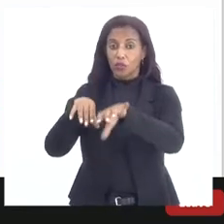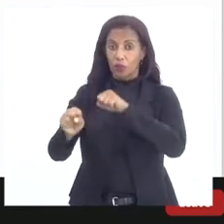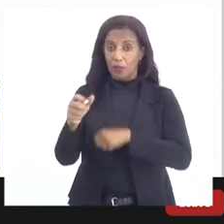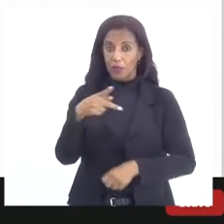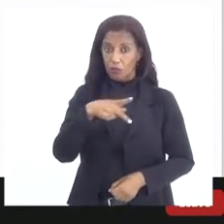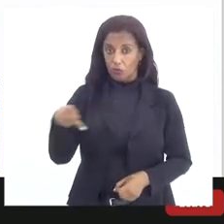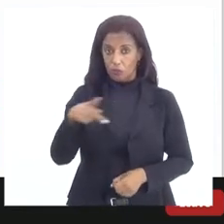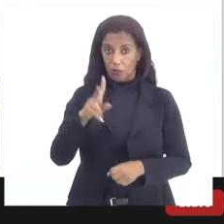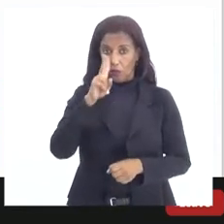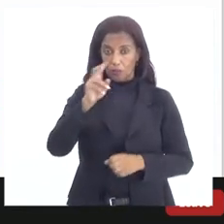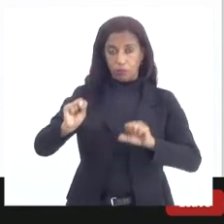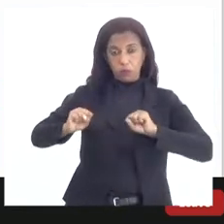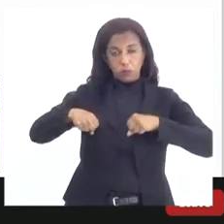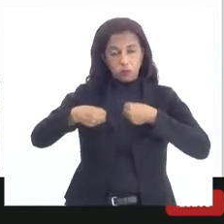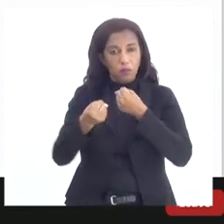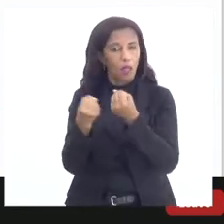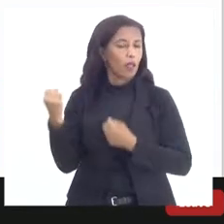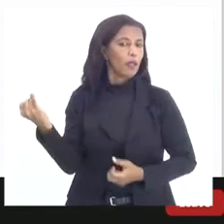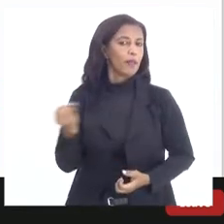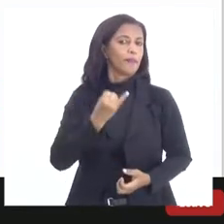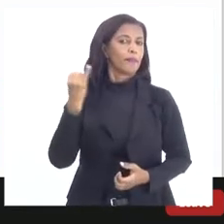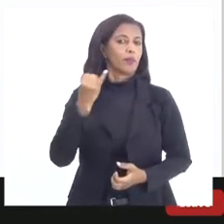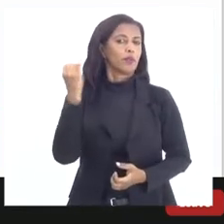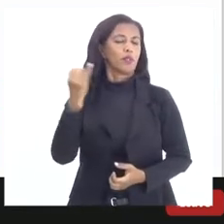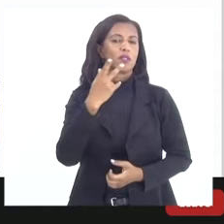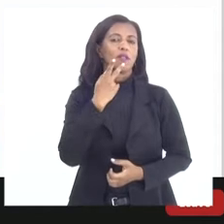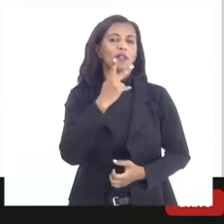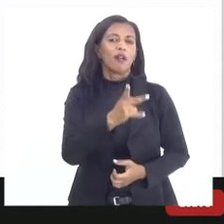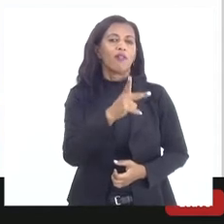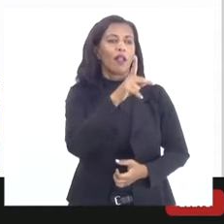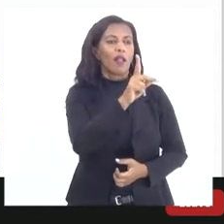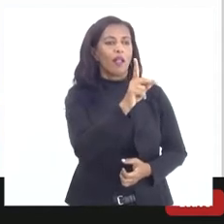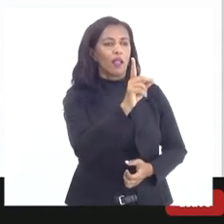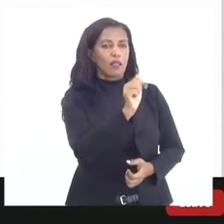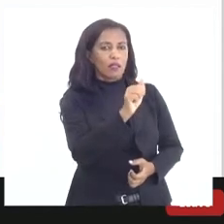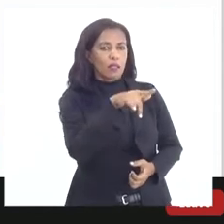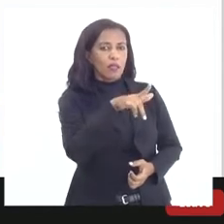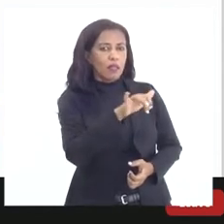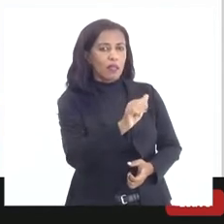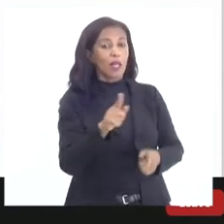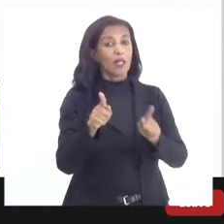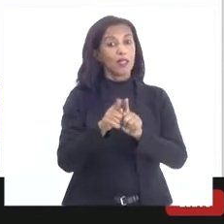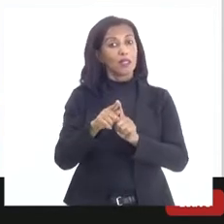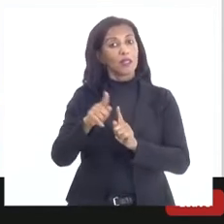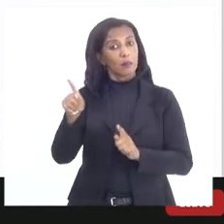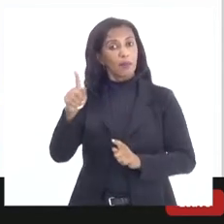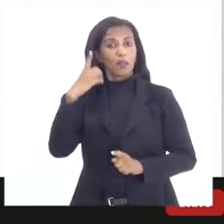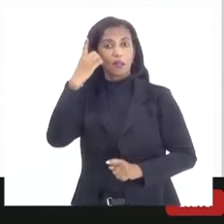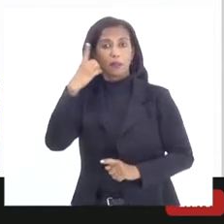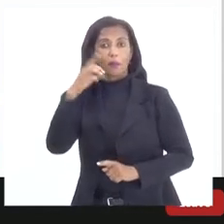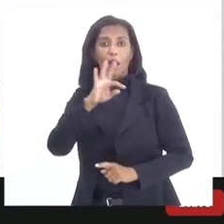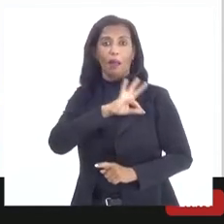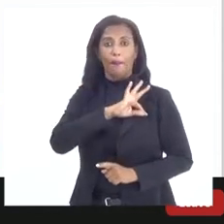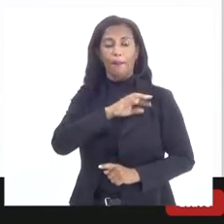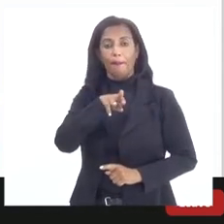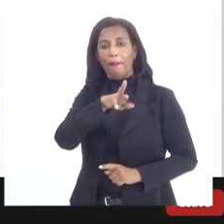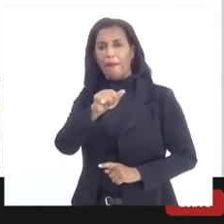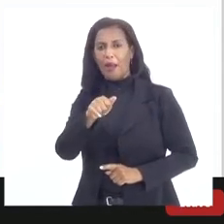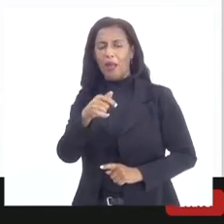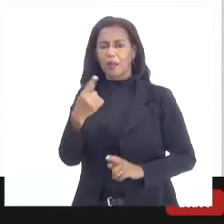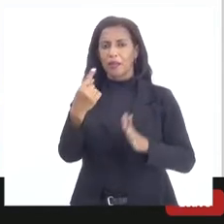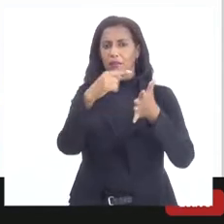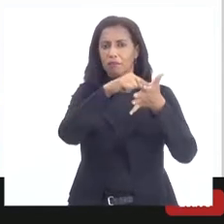para reforçar a importância da fala da Daniele, da fala da própria deputada Marta Rocha, que sinalizam que não,